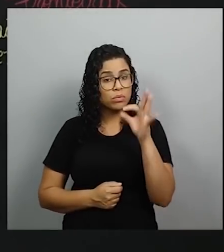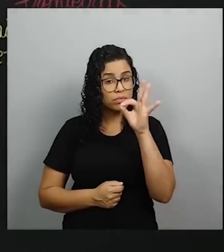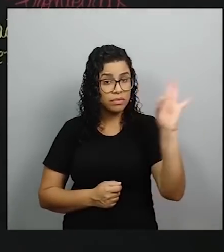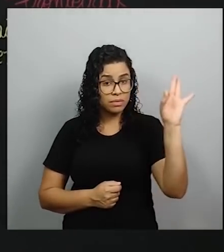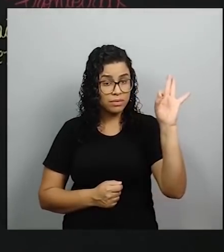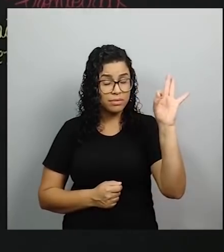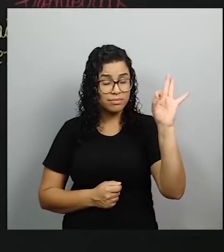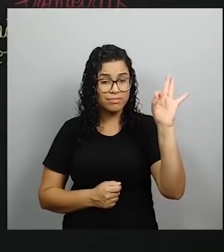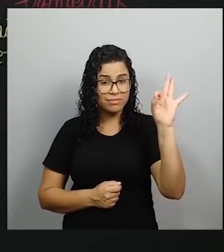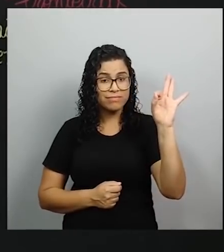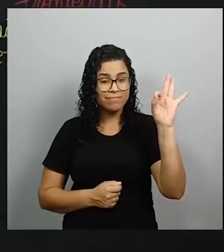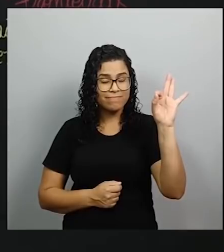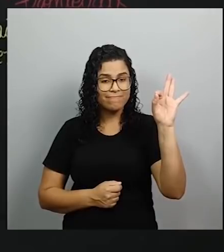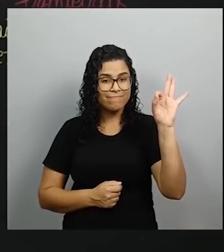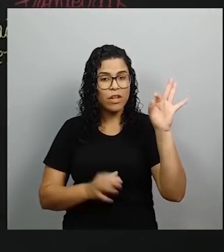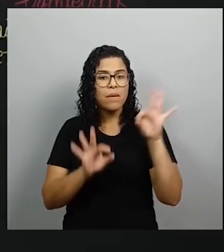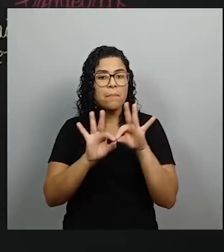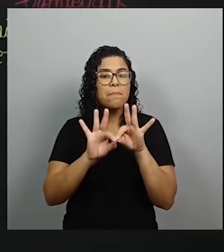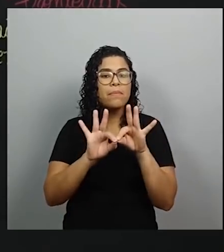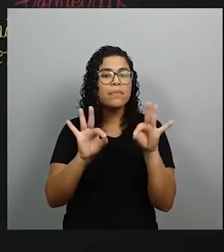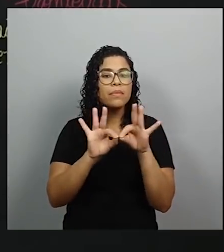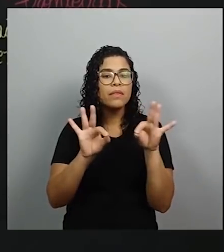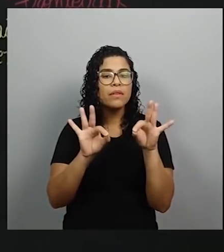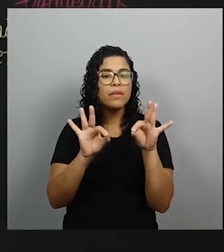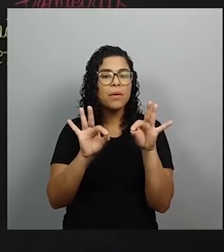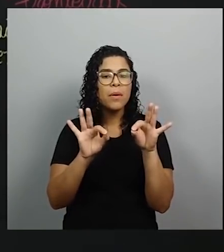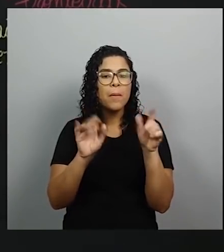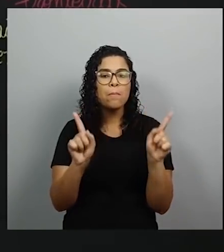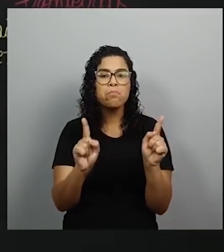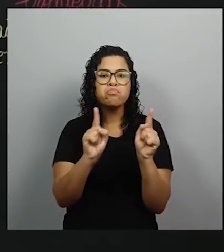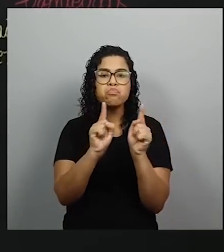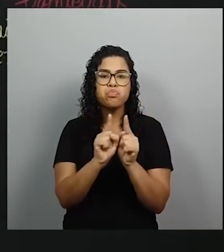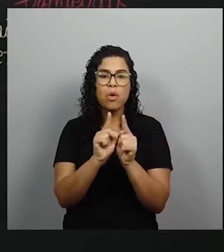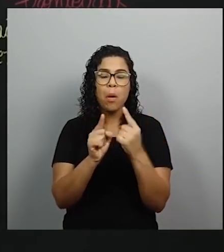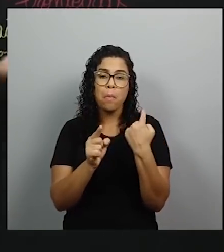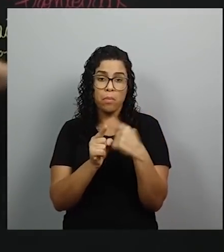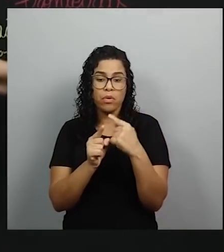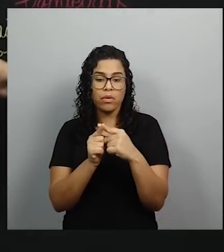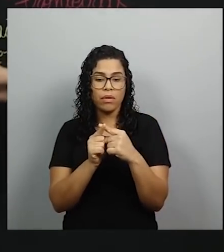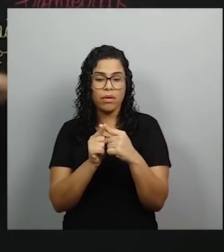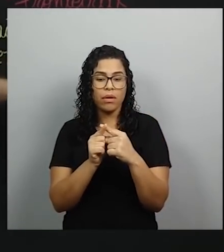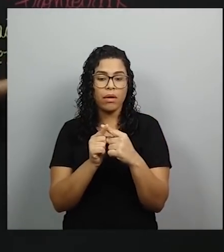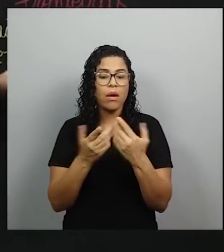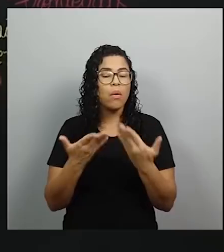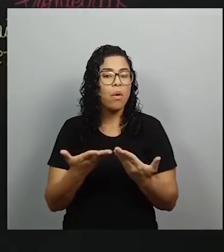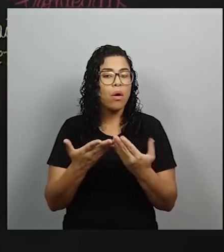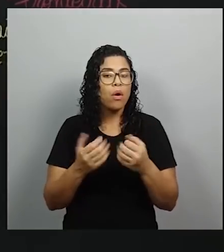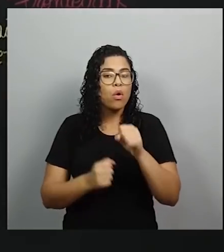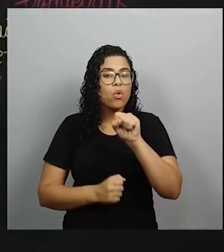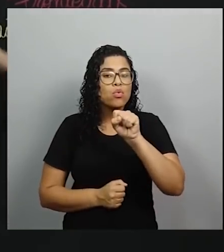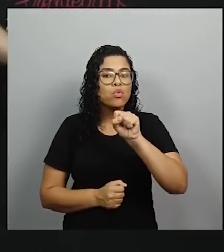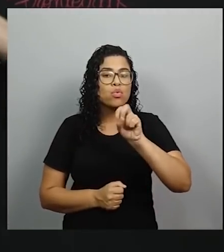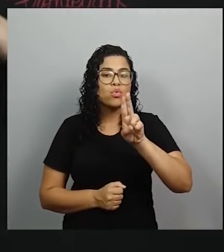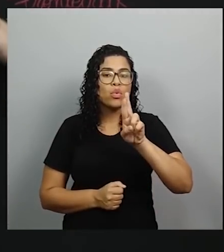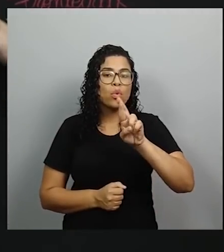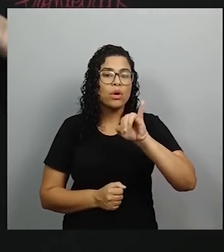fronteira que nós temos com outro país. Porque a menor delas está aqui, ó, Suriname,